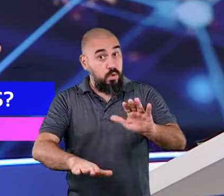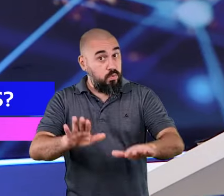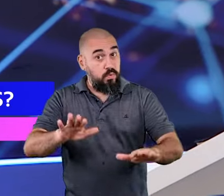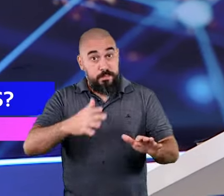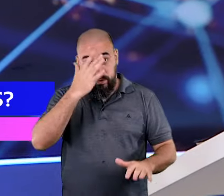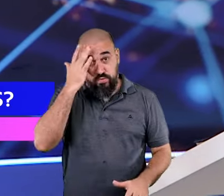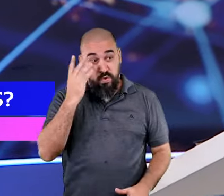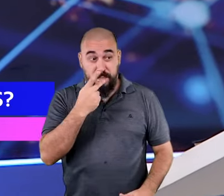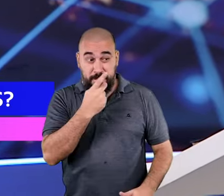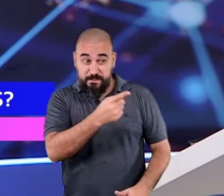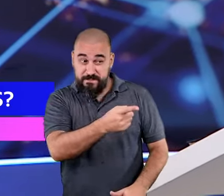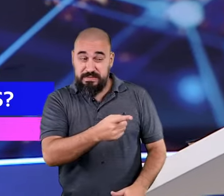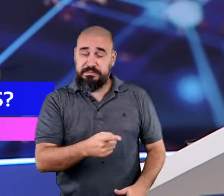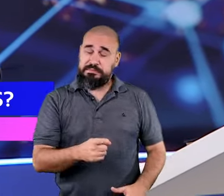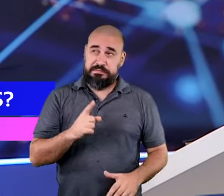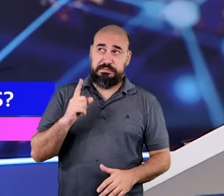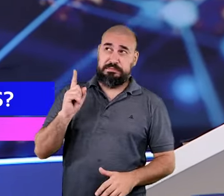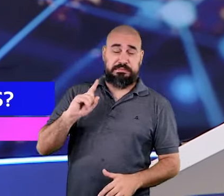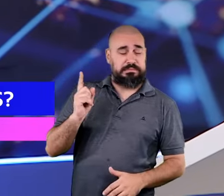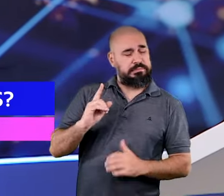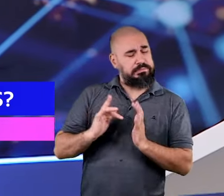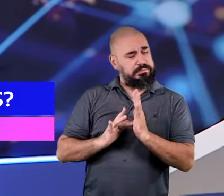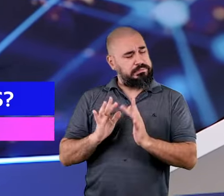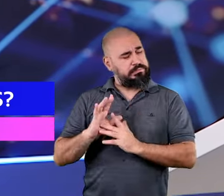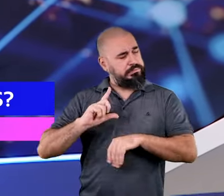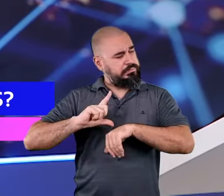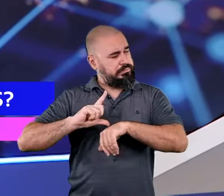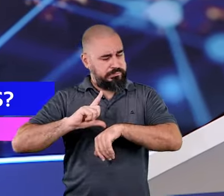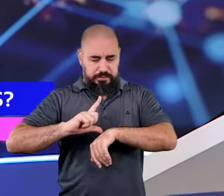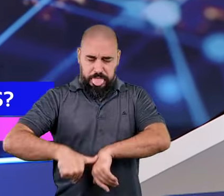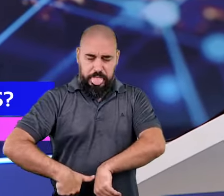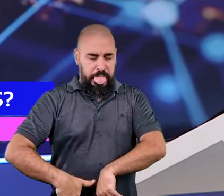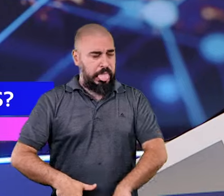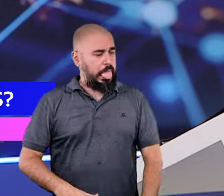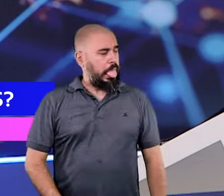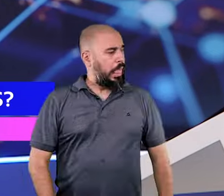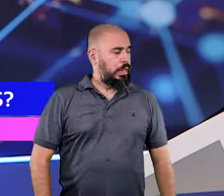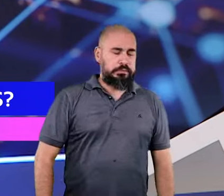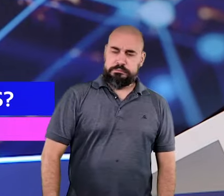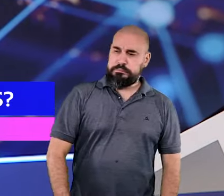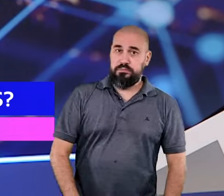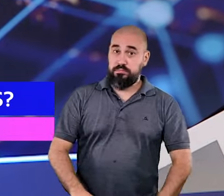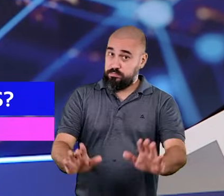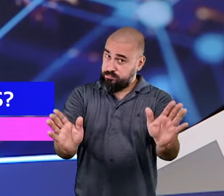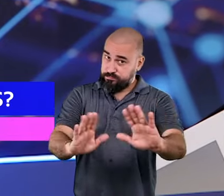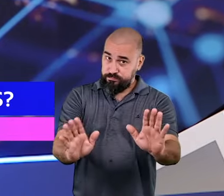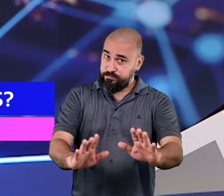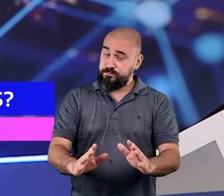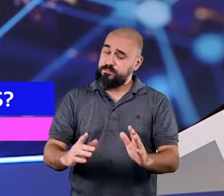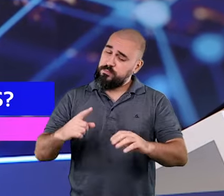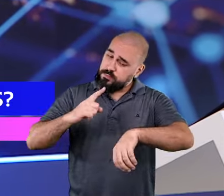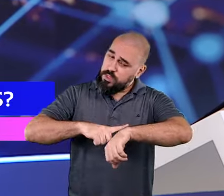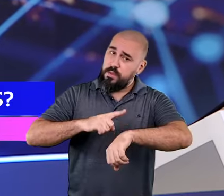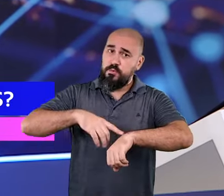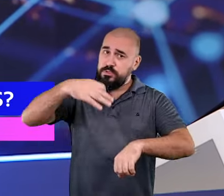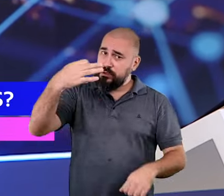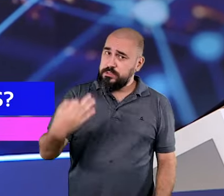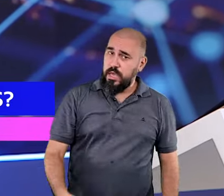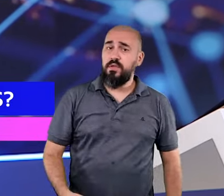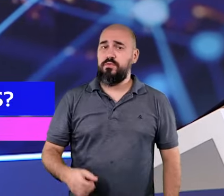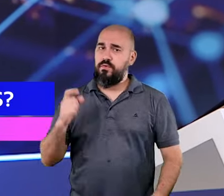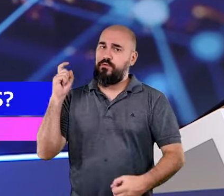que Jesus está atrasado, mas ele não se atrasa. Ele voltará no tempo certo, no tempo determinado.